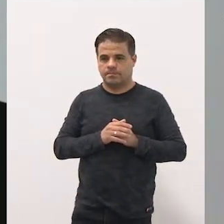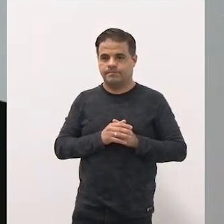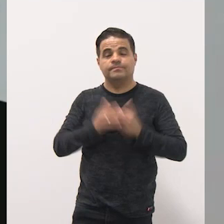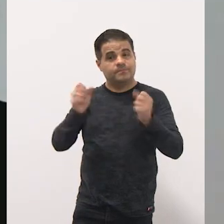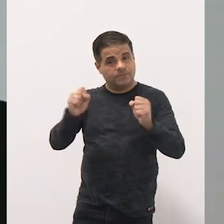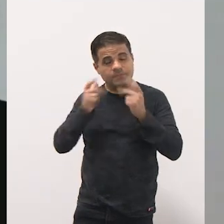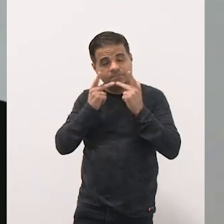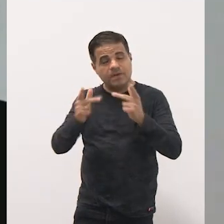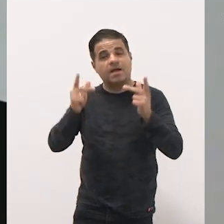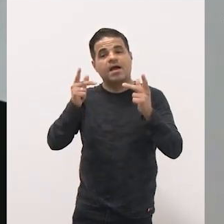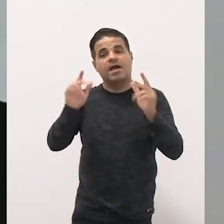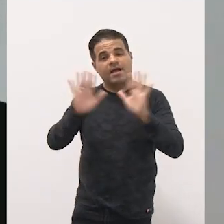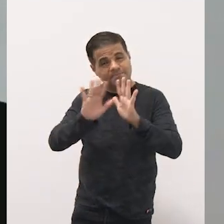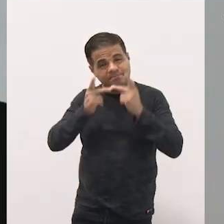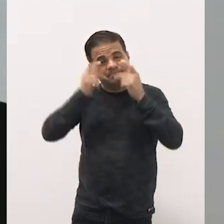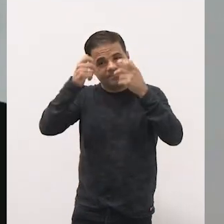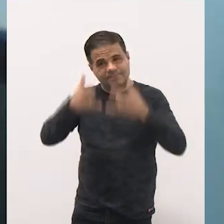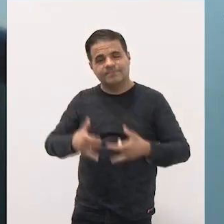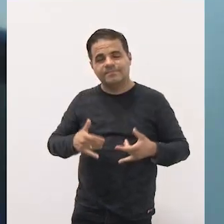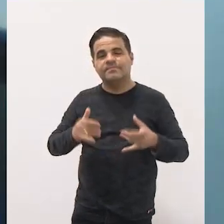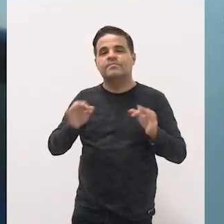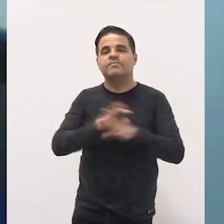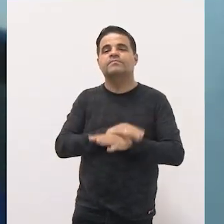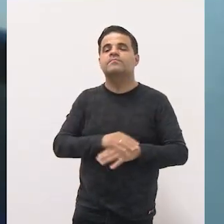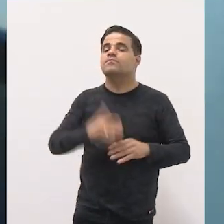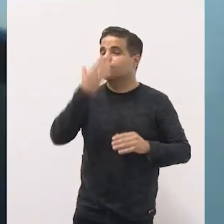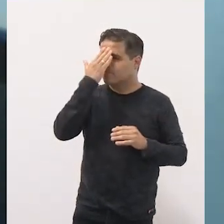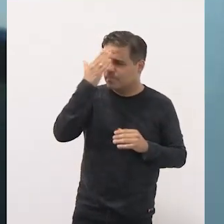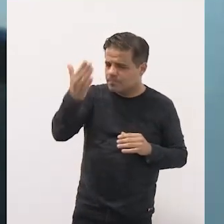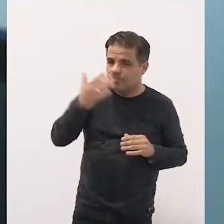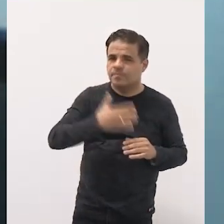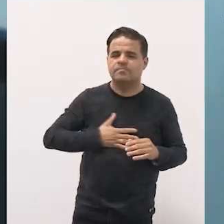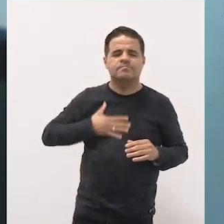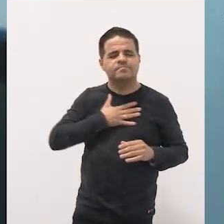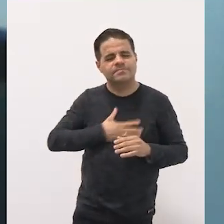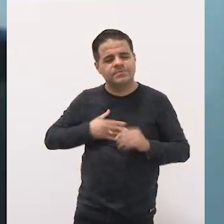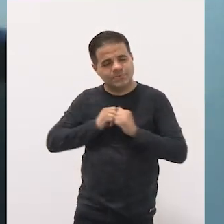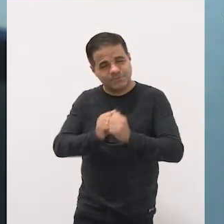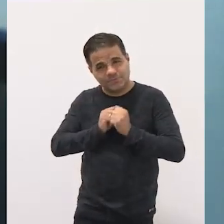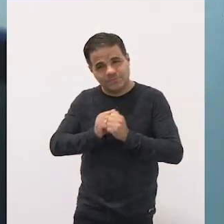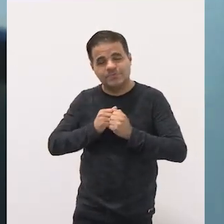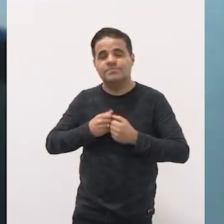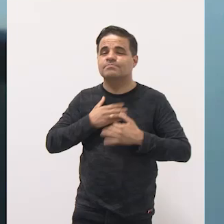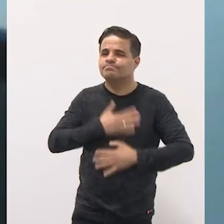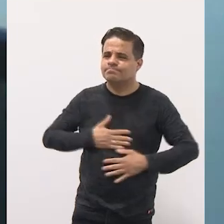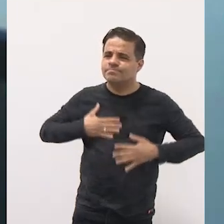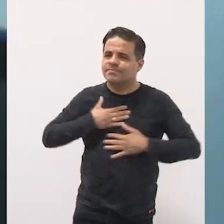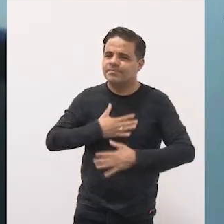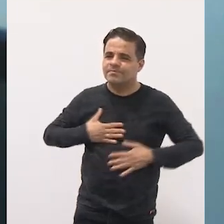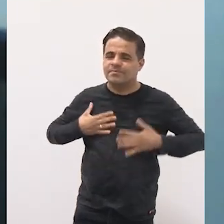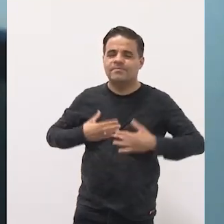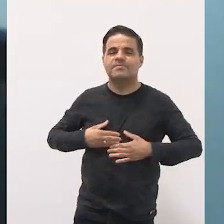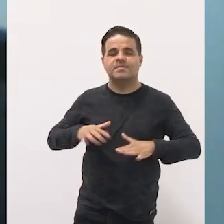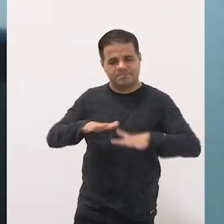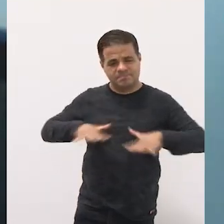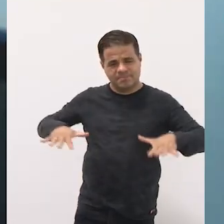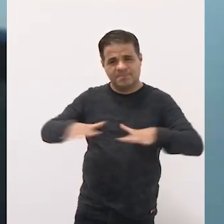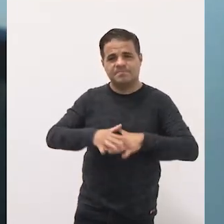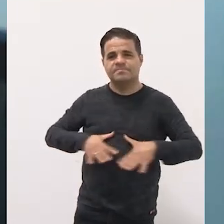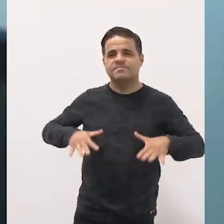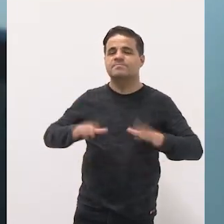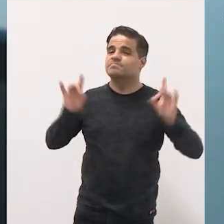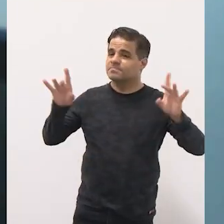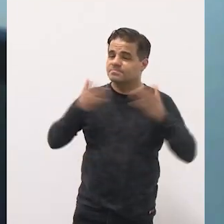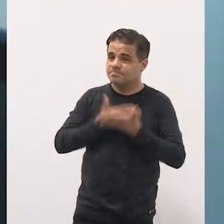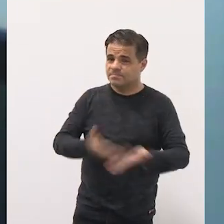não, pode se despedir, por gentileza. Muito obrigada, foi uma honra muito grande estar com vocês nesse espaço